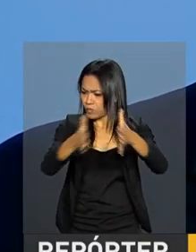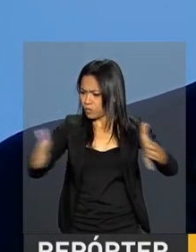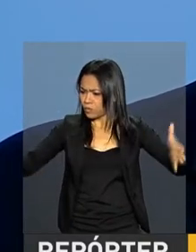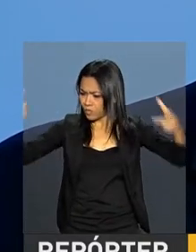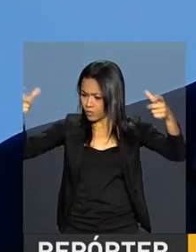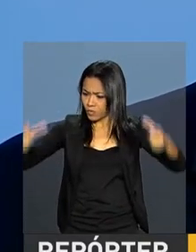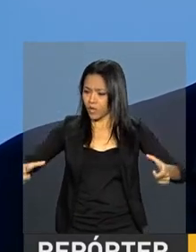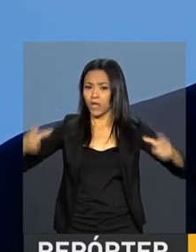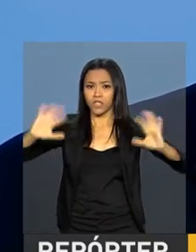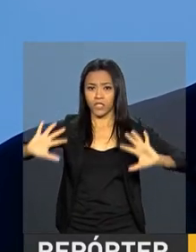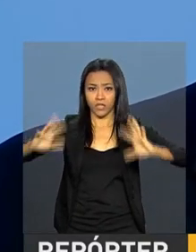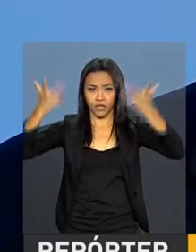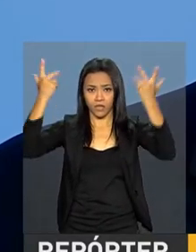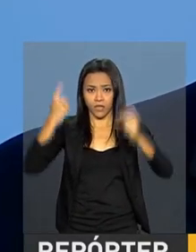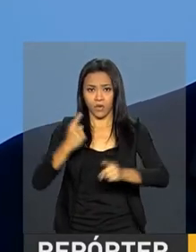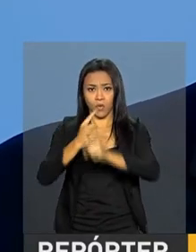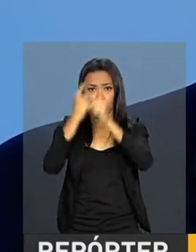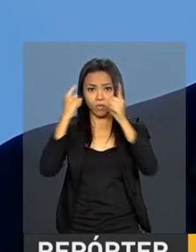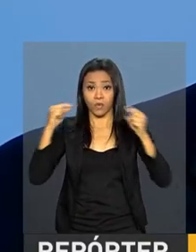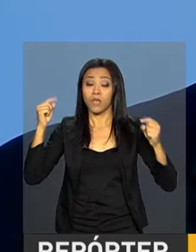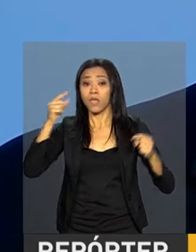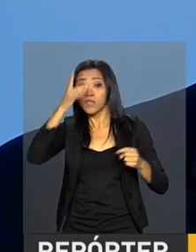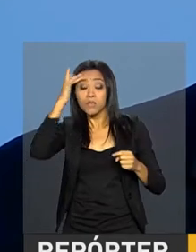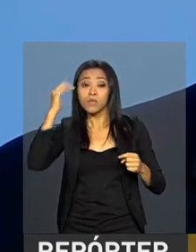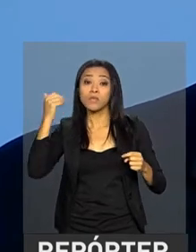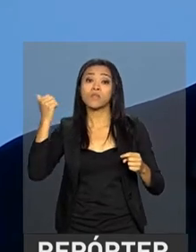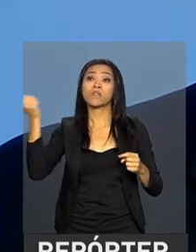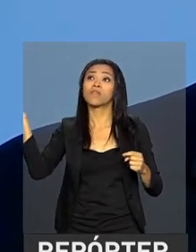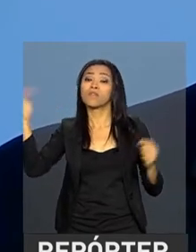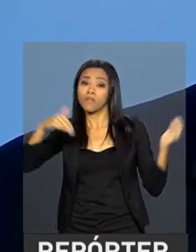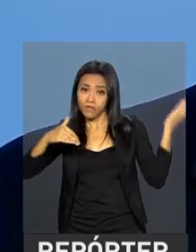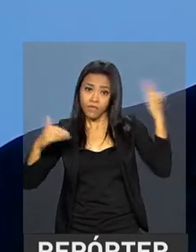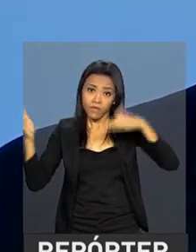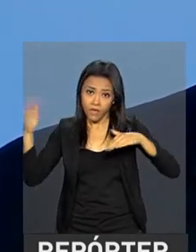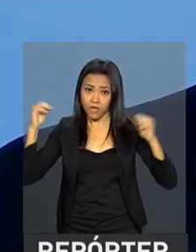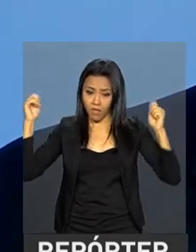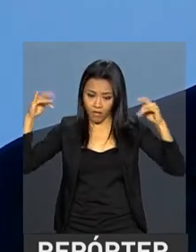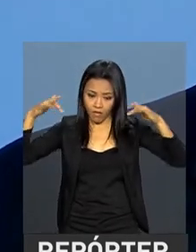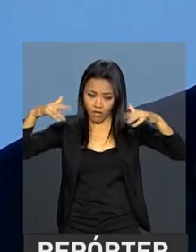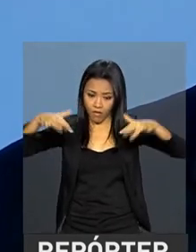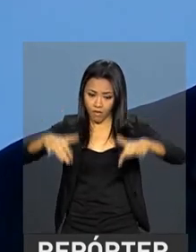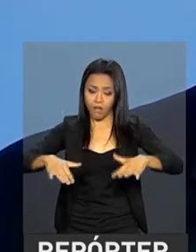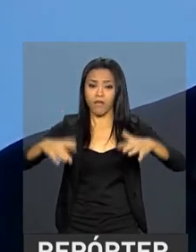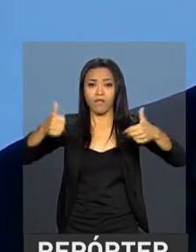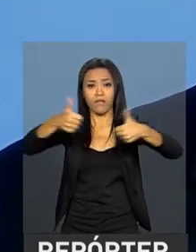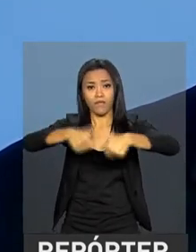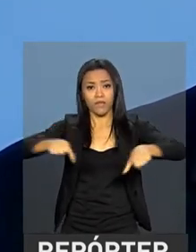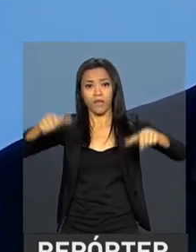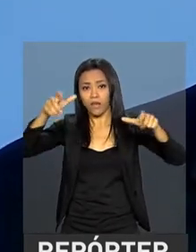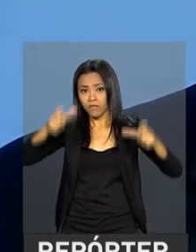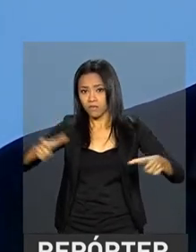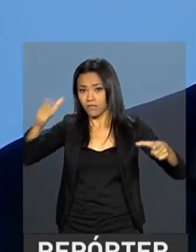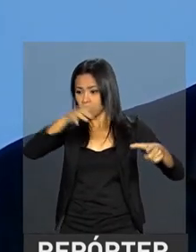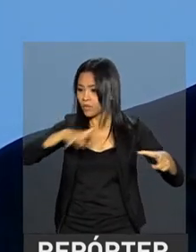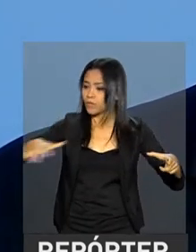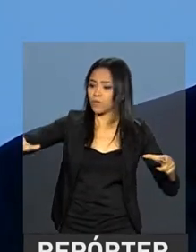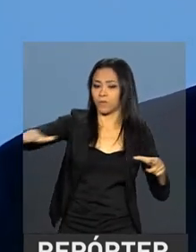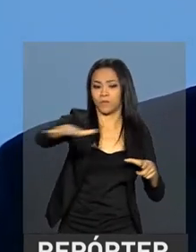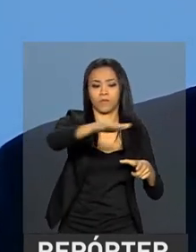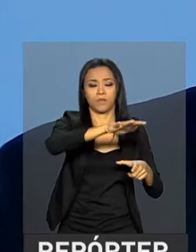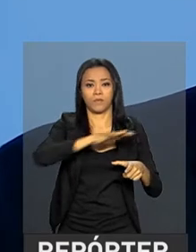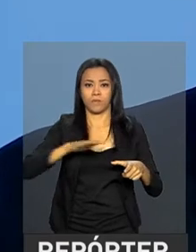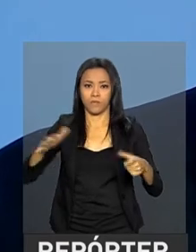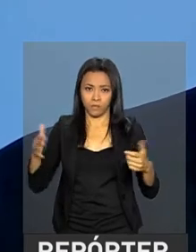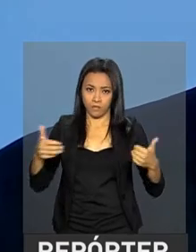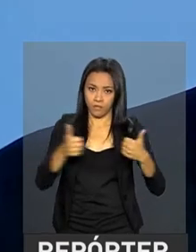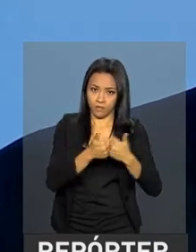servir à acolhida das pessoas que vêm a Belém em busca da devoção de Nossa Senhora de Nazaré. Além do